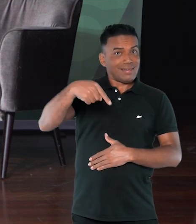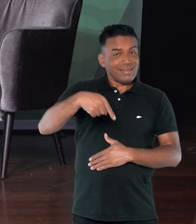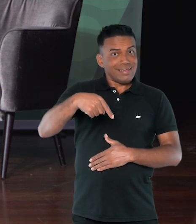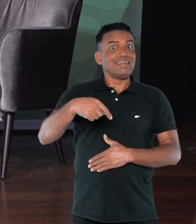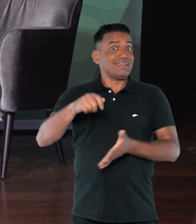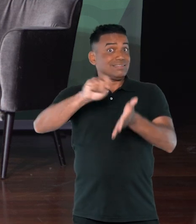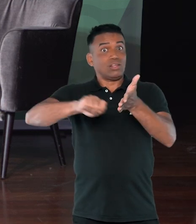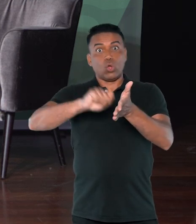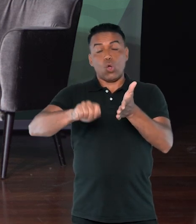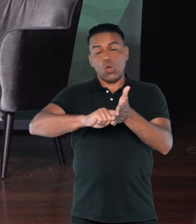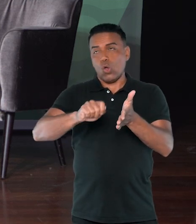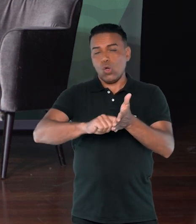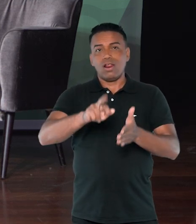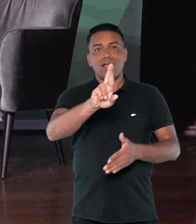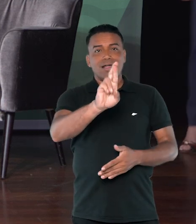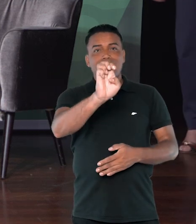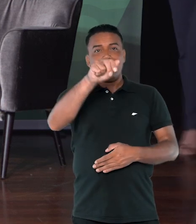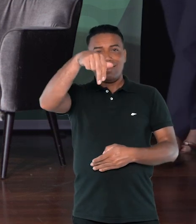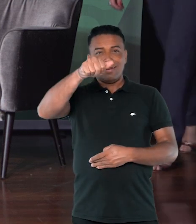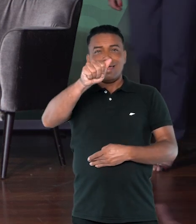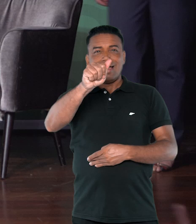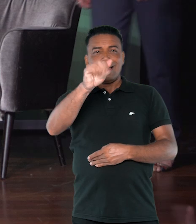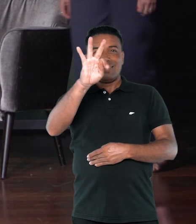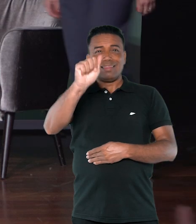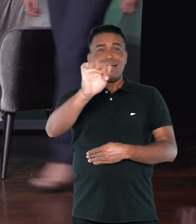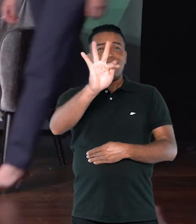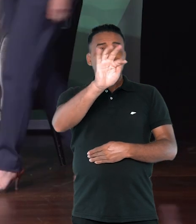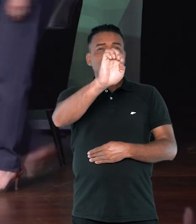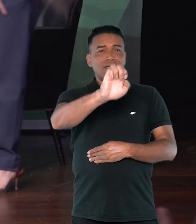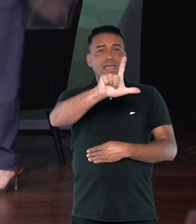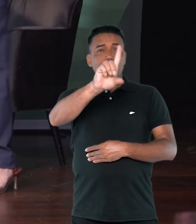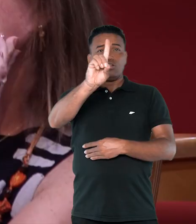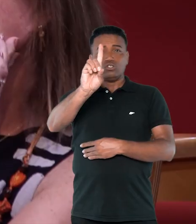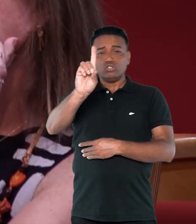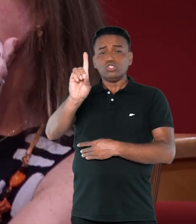como autora, Renata Feldman.